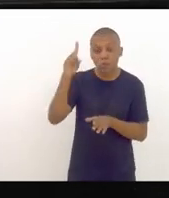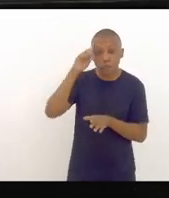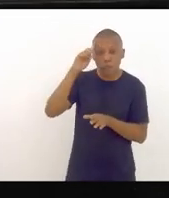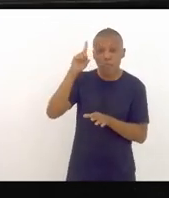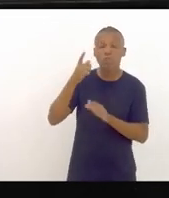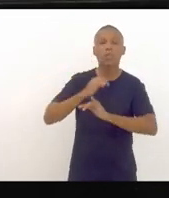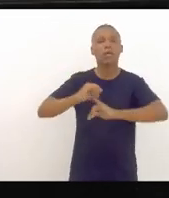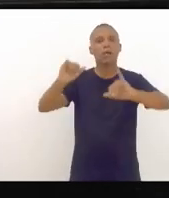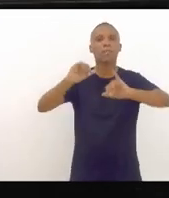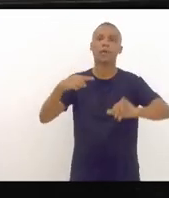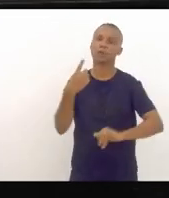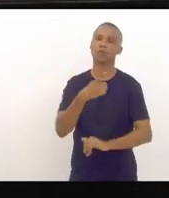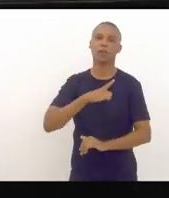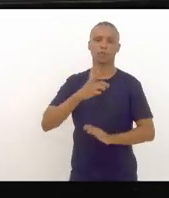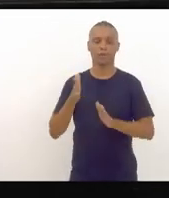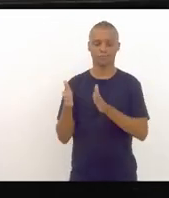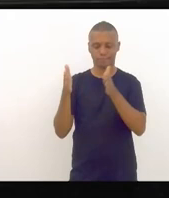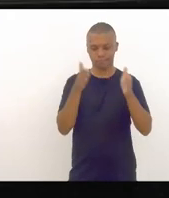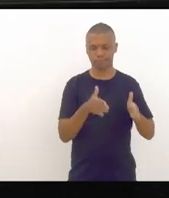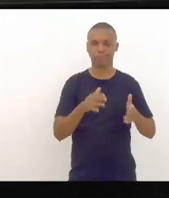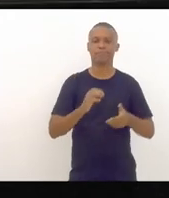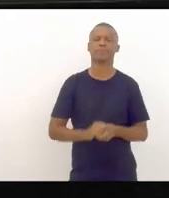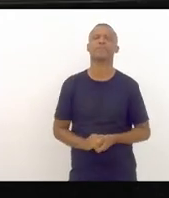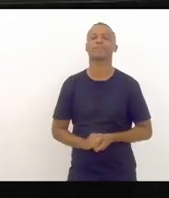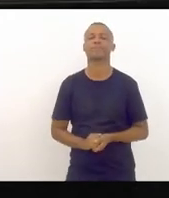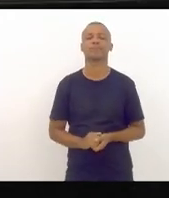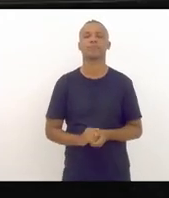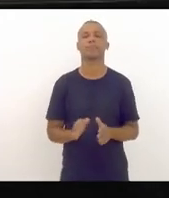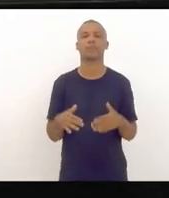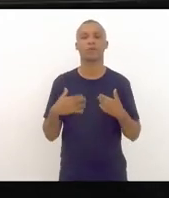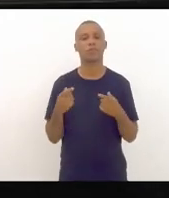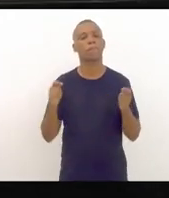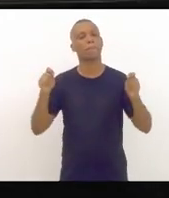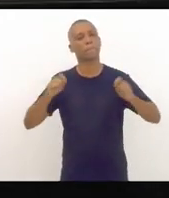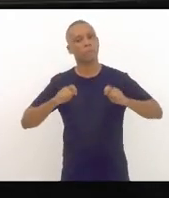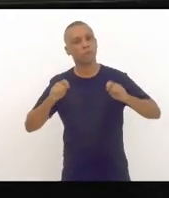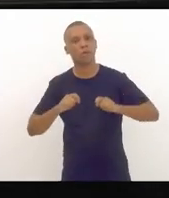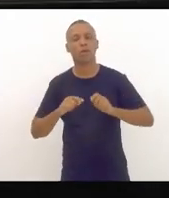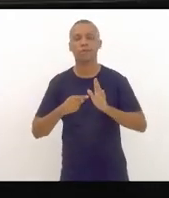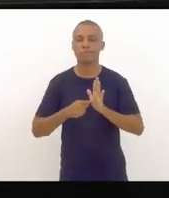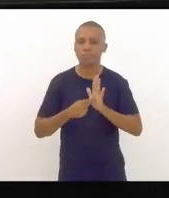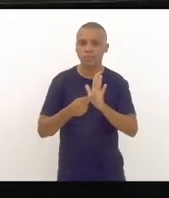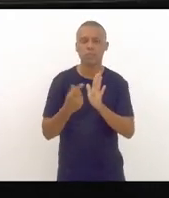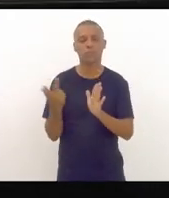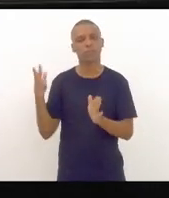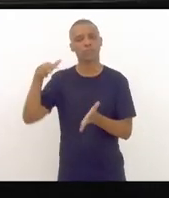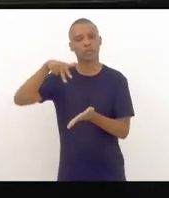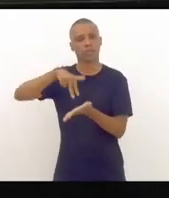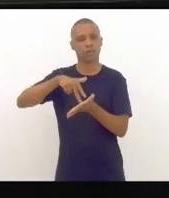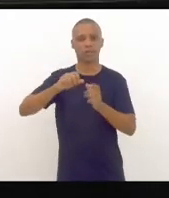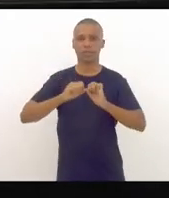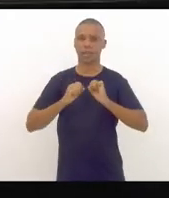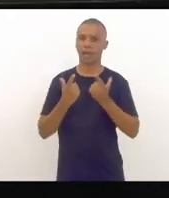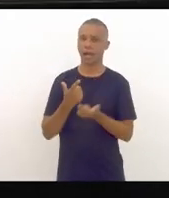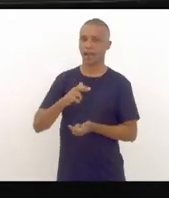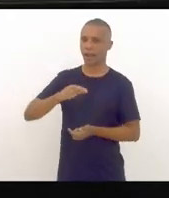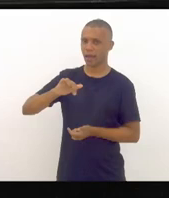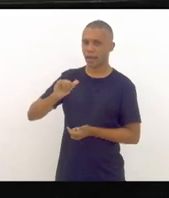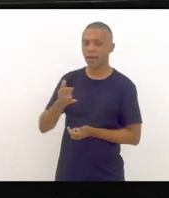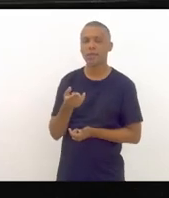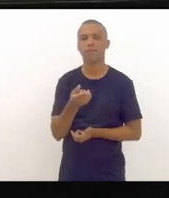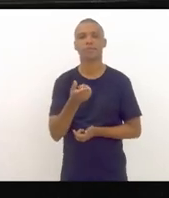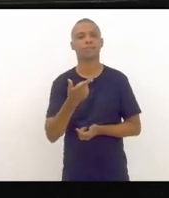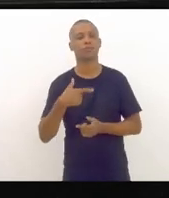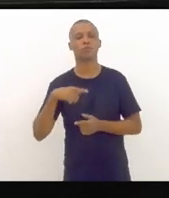tivemos. Bem, poder estar aqui na Alerj, nessa casa de lei,